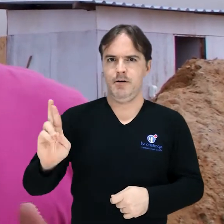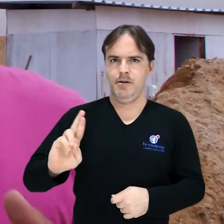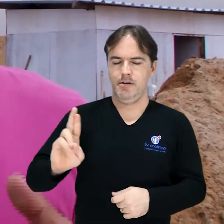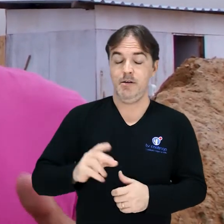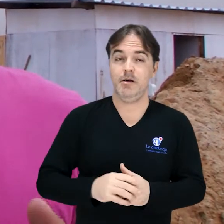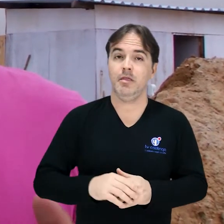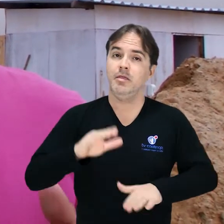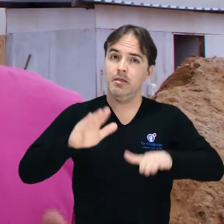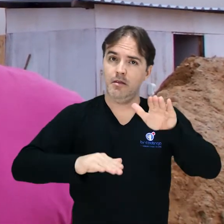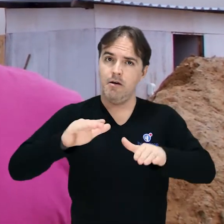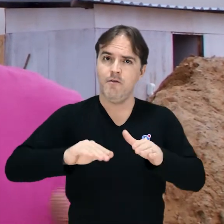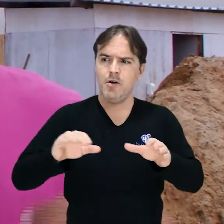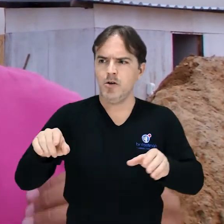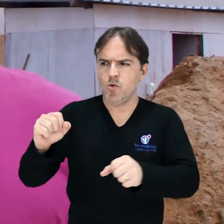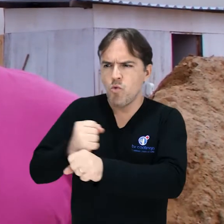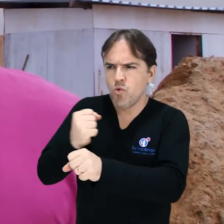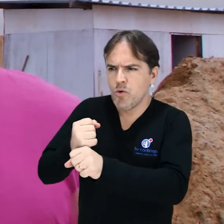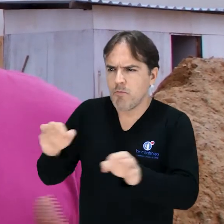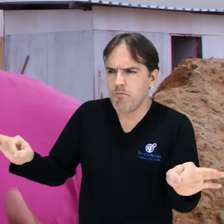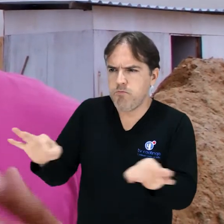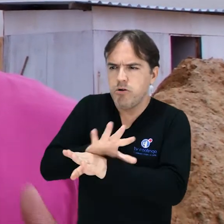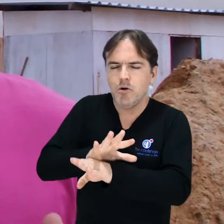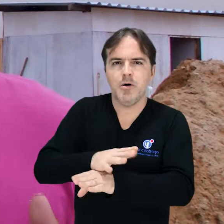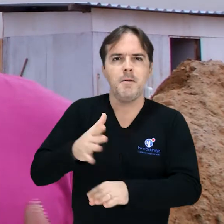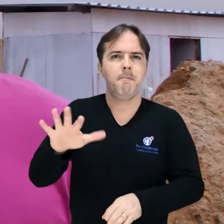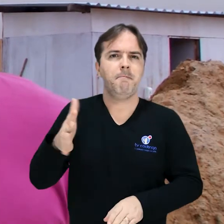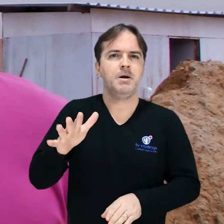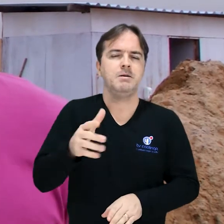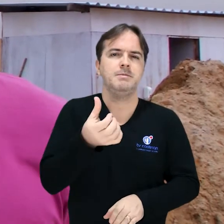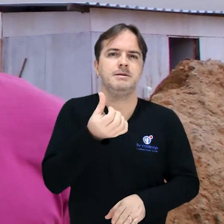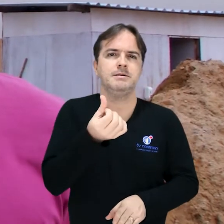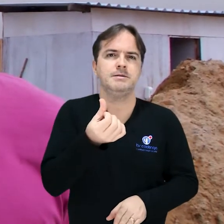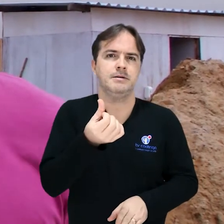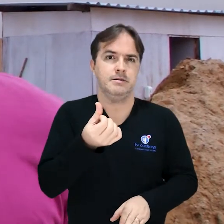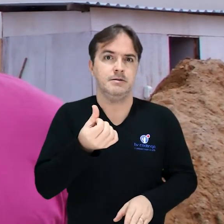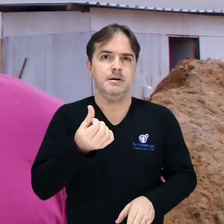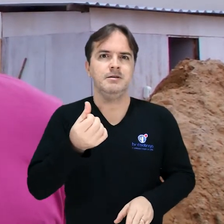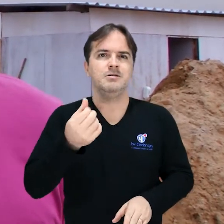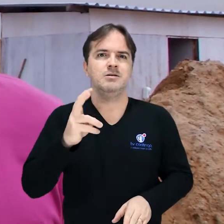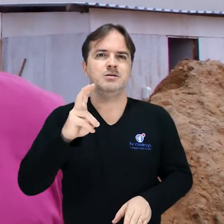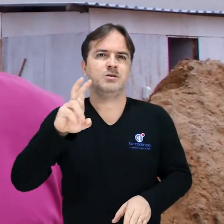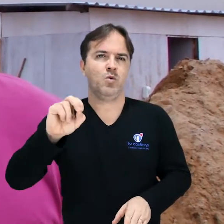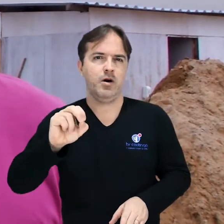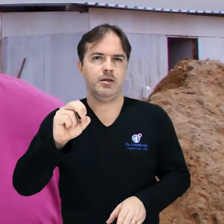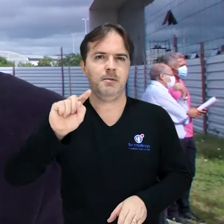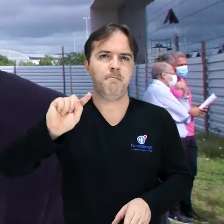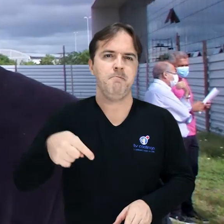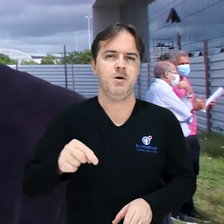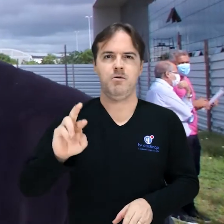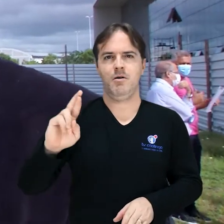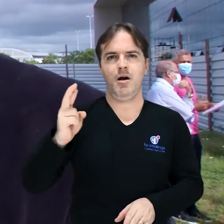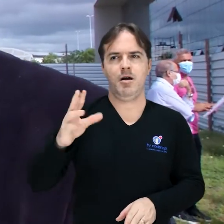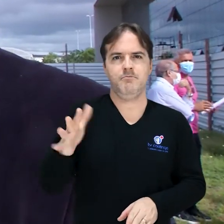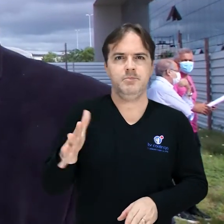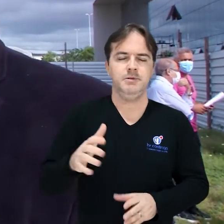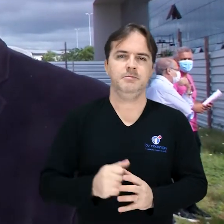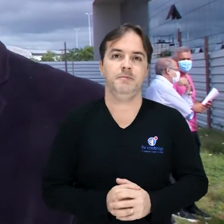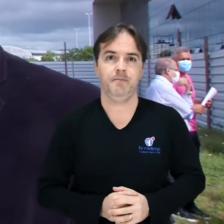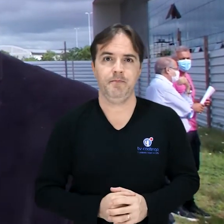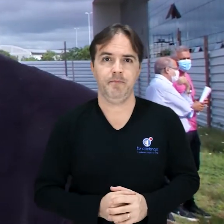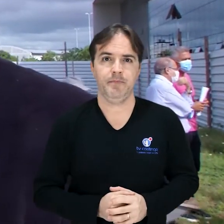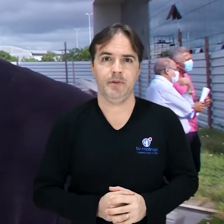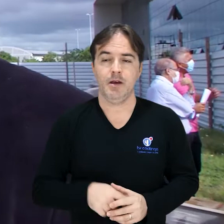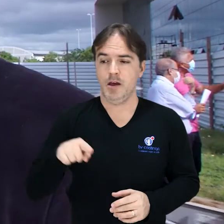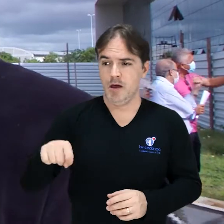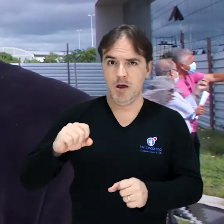provavelmente, o contrato dessa obra, para finalizar, vai ficar em torno aí de 640, R$ 650 mil. Essa obra a gente empenhou